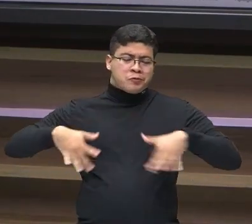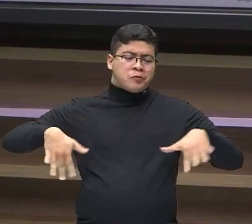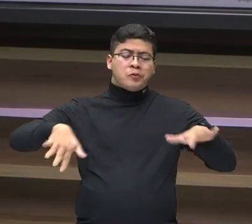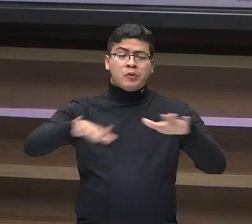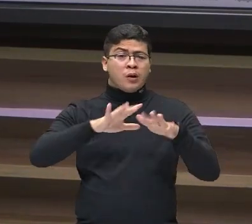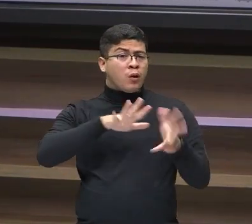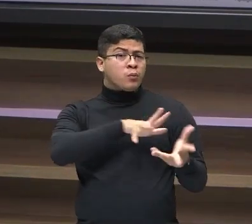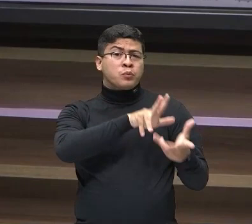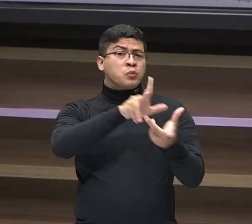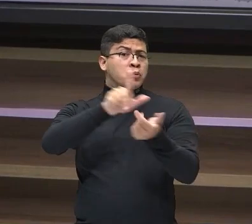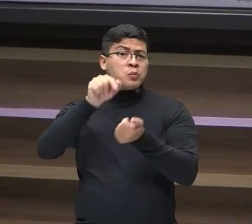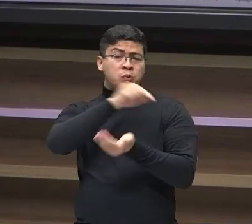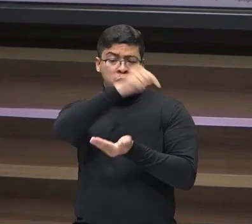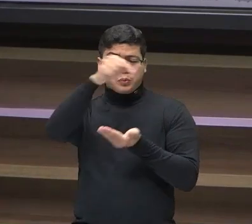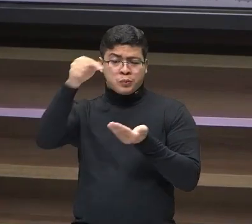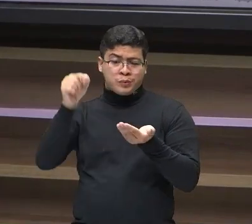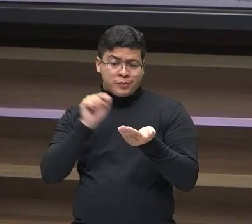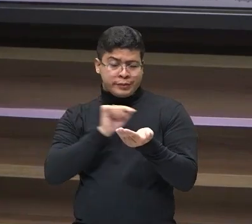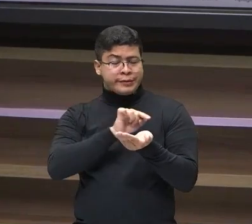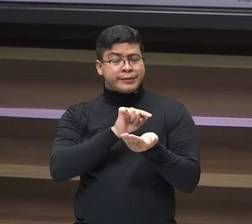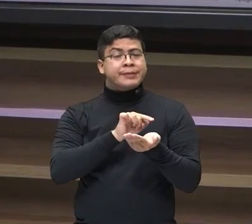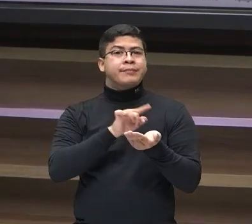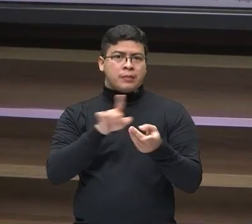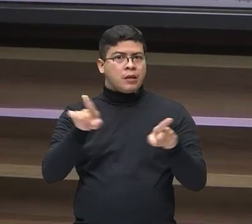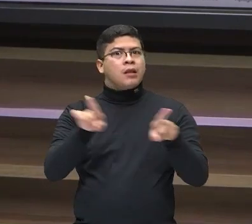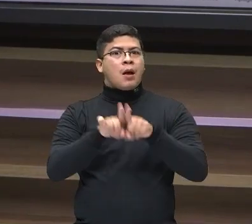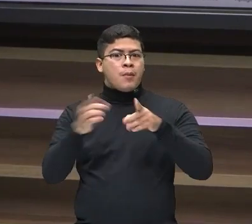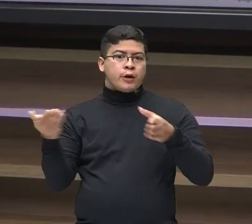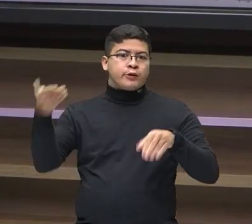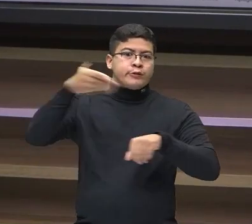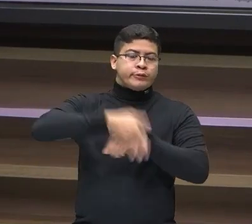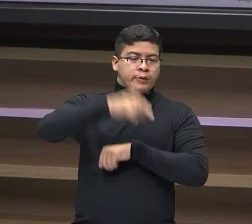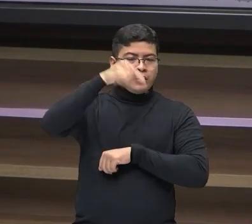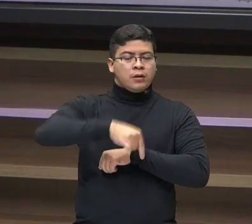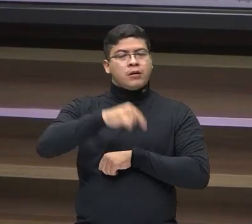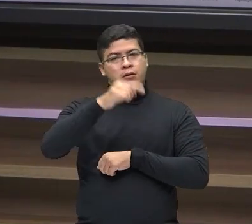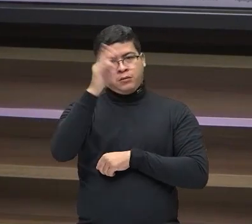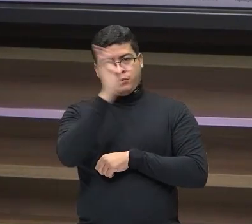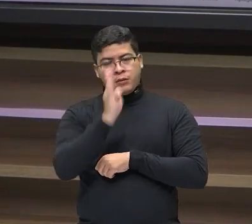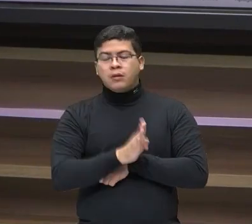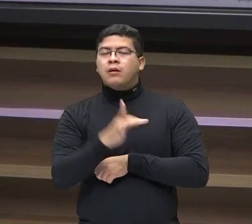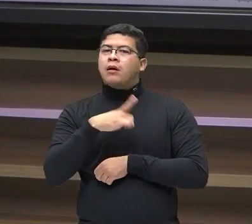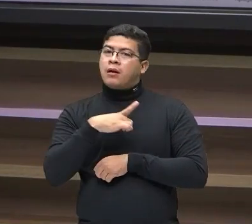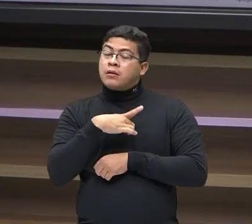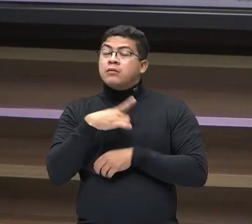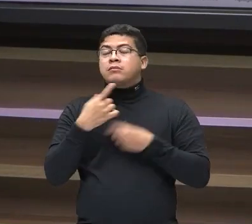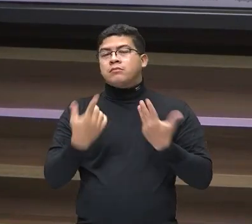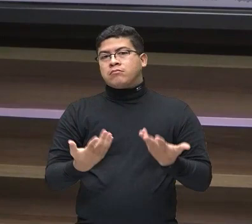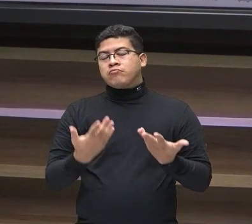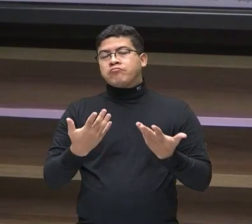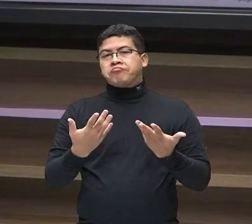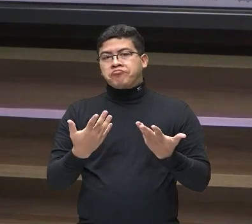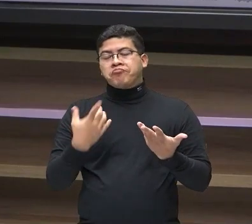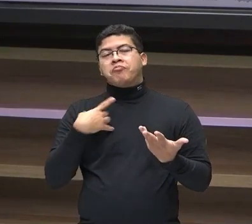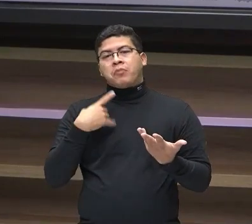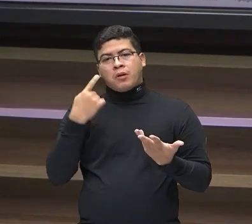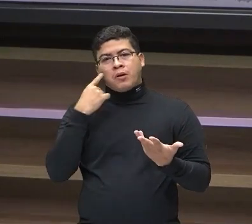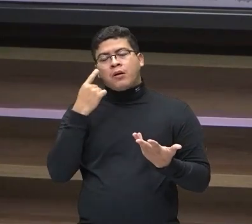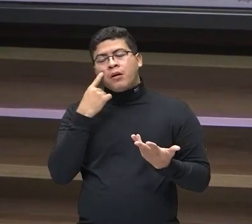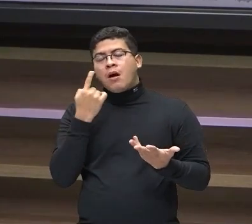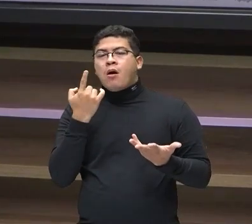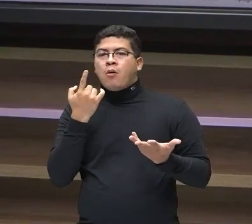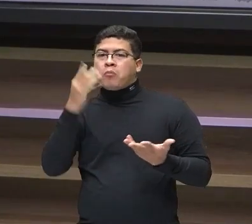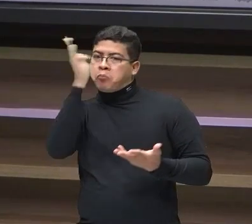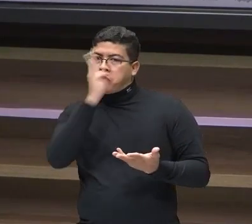os lugares, Então ela chegou também aqui no Brasil e aí essa vacina, trouxeram a vacina para o